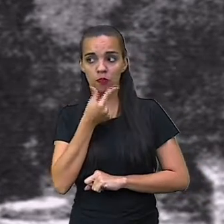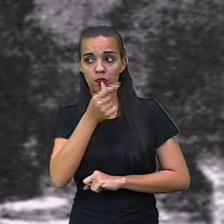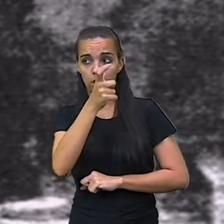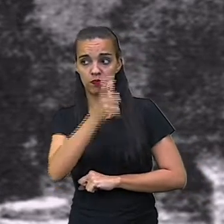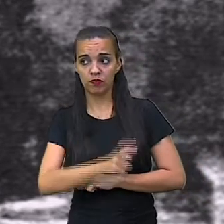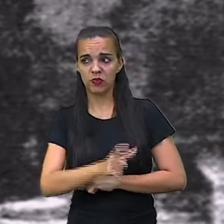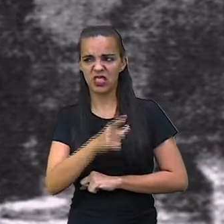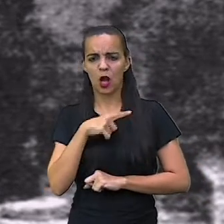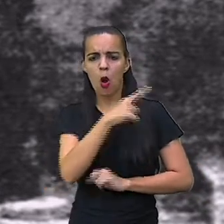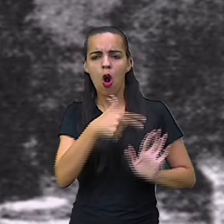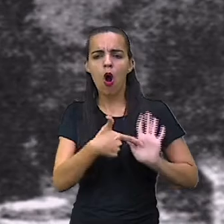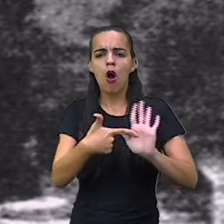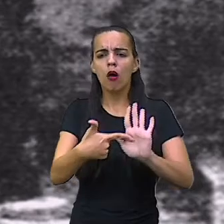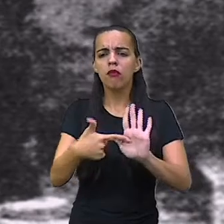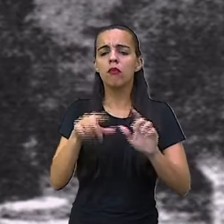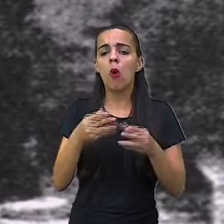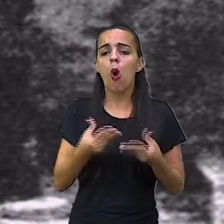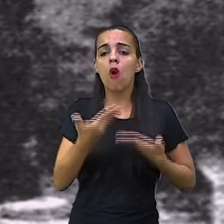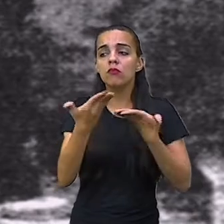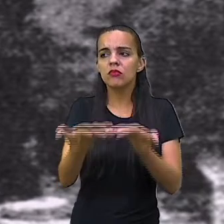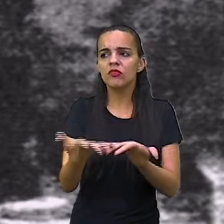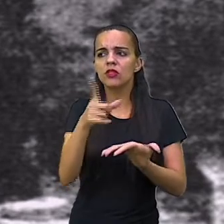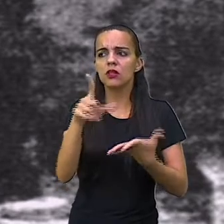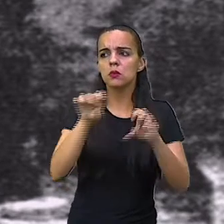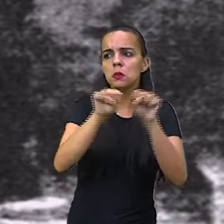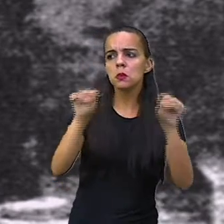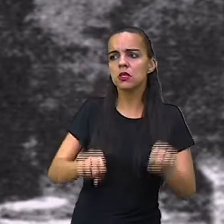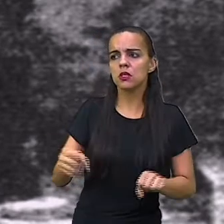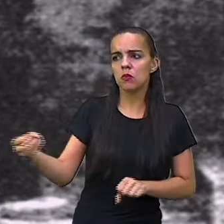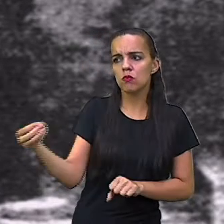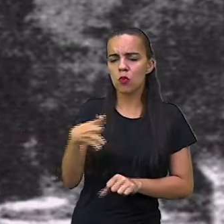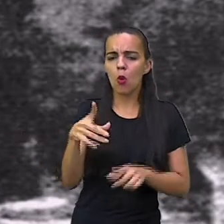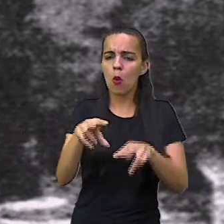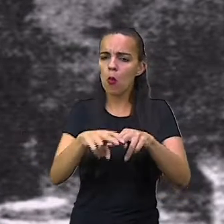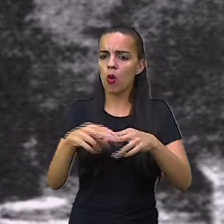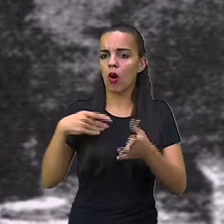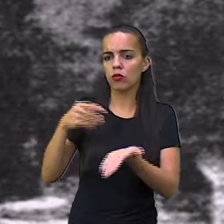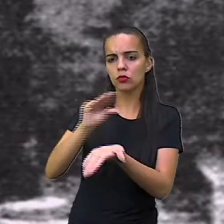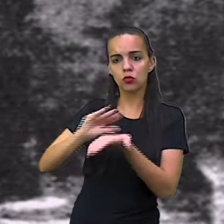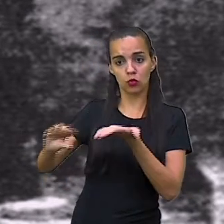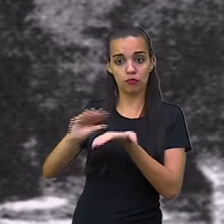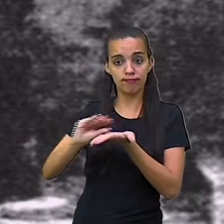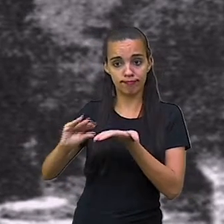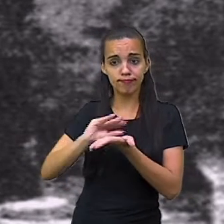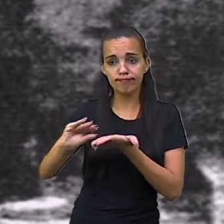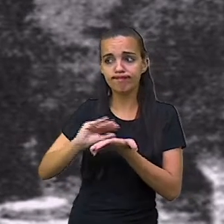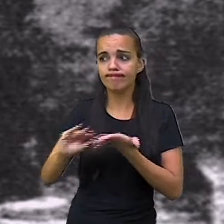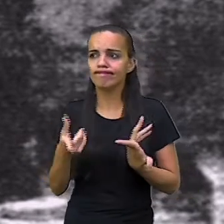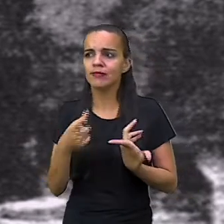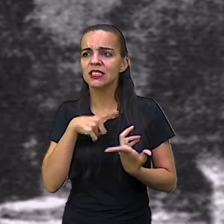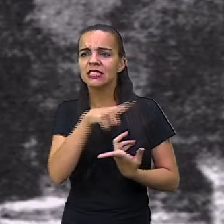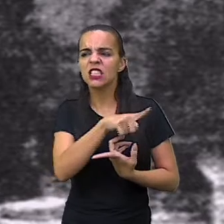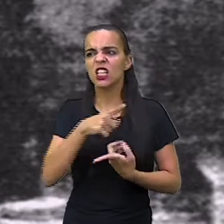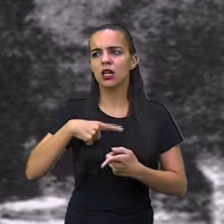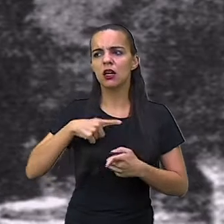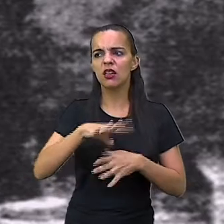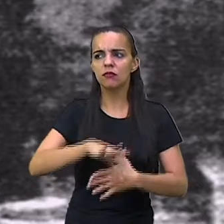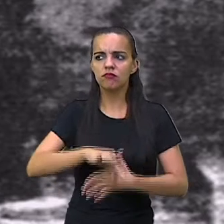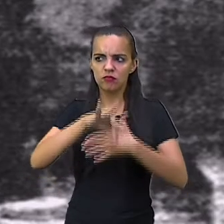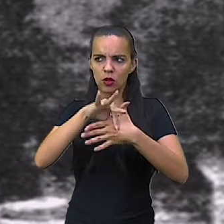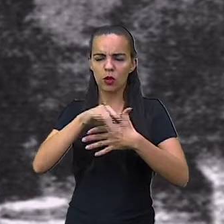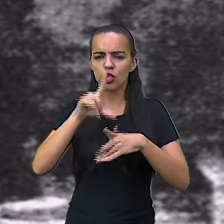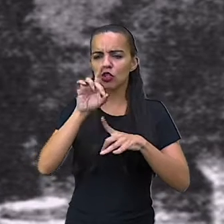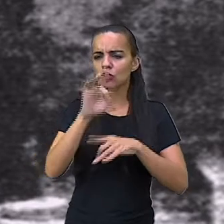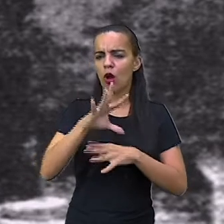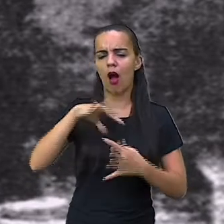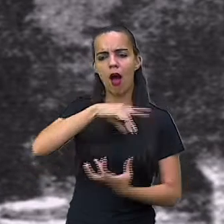um novo sistema político e econômico distinto do capitalista liberal que imperava desde a